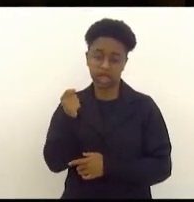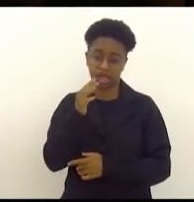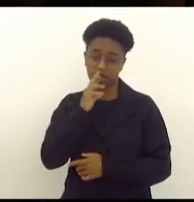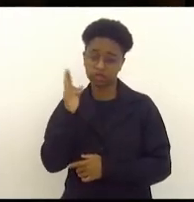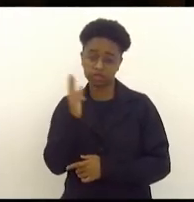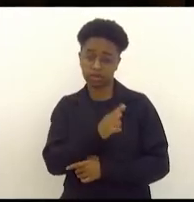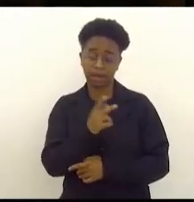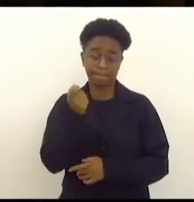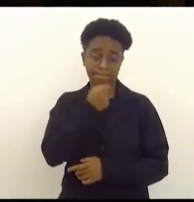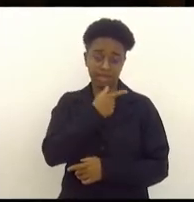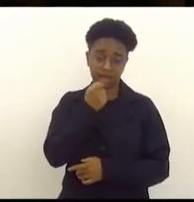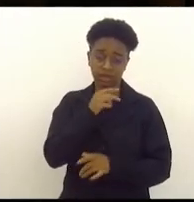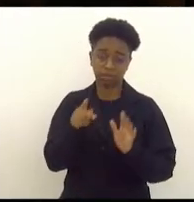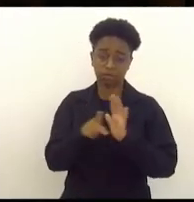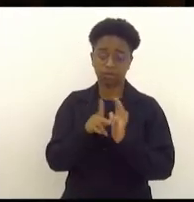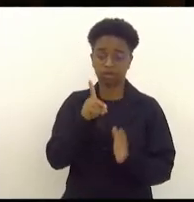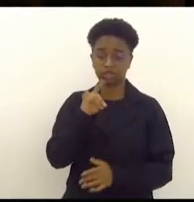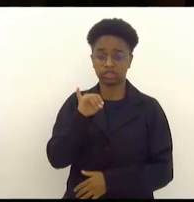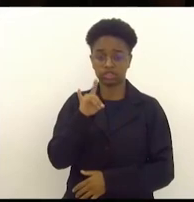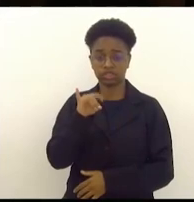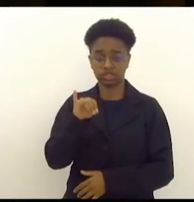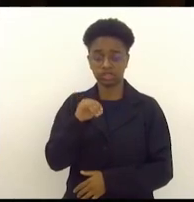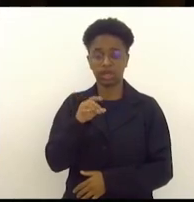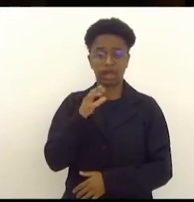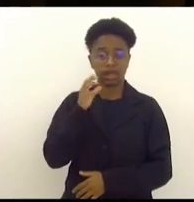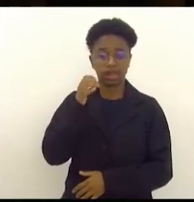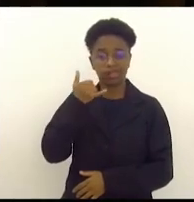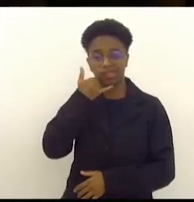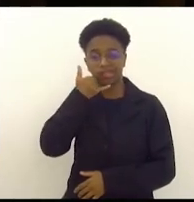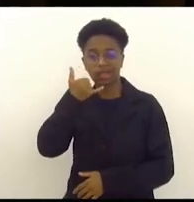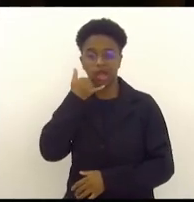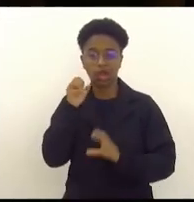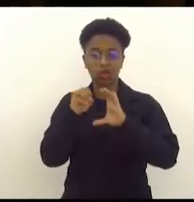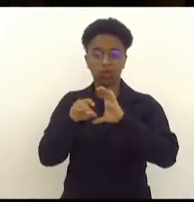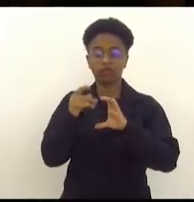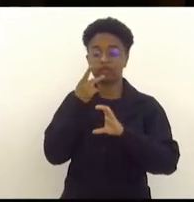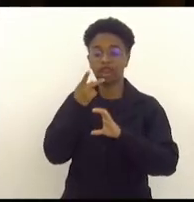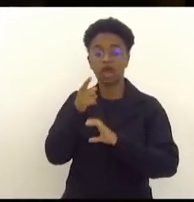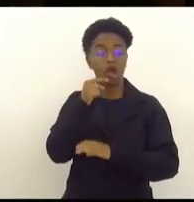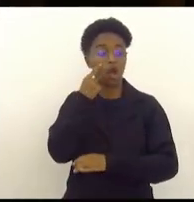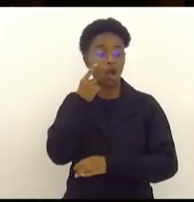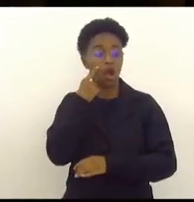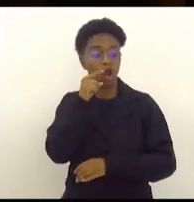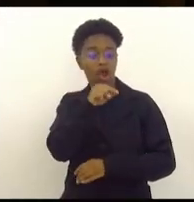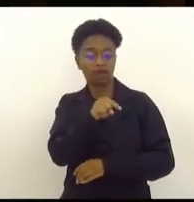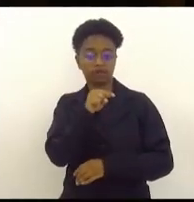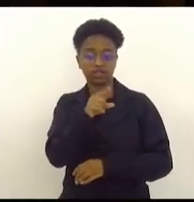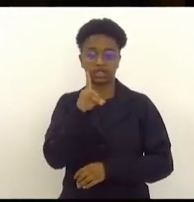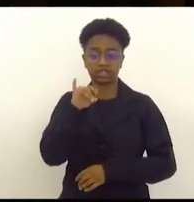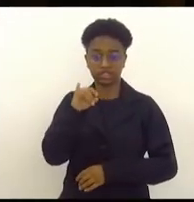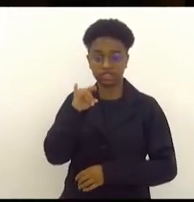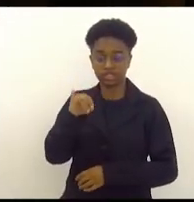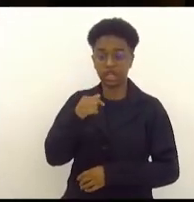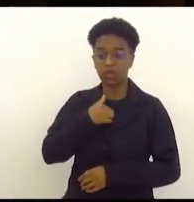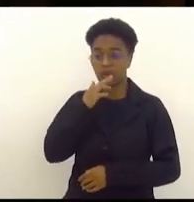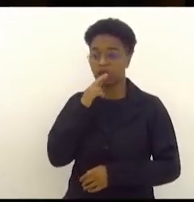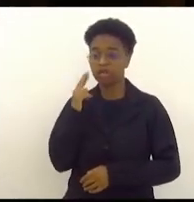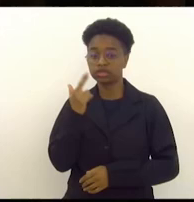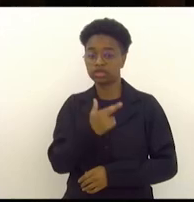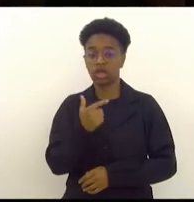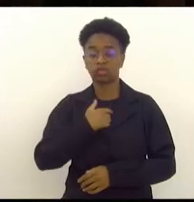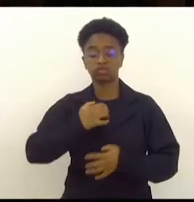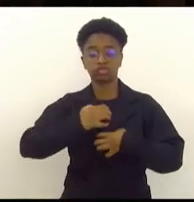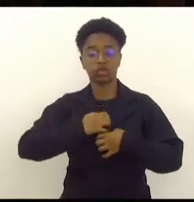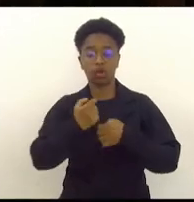do Didi Mocó Ligar para Globo falar hoje de mocó sorrisal colesterol tô aqui para responder que eu tô